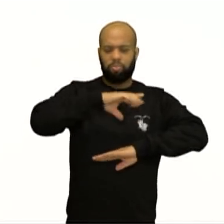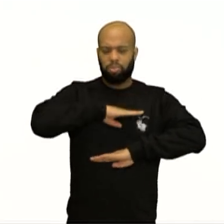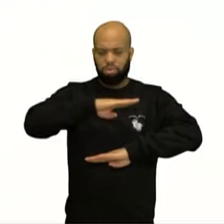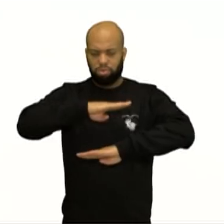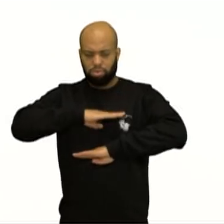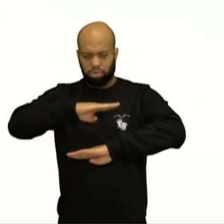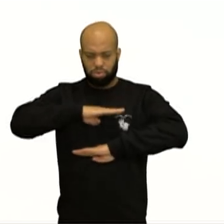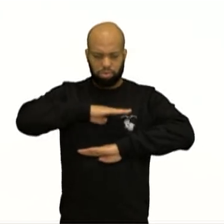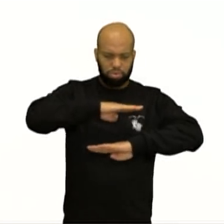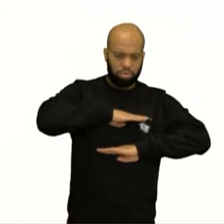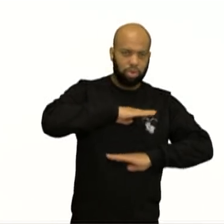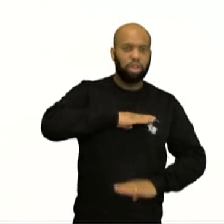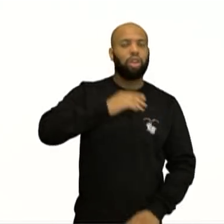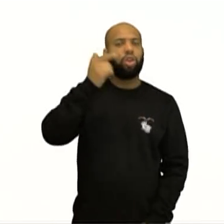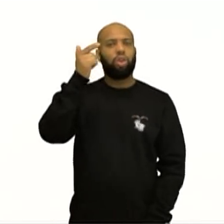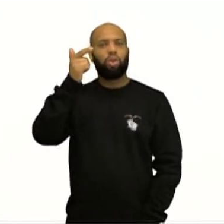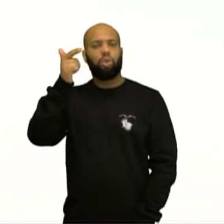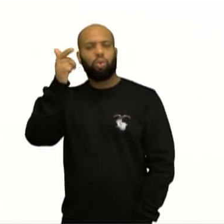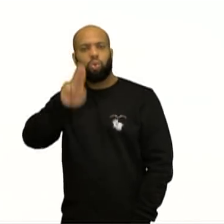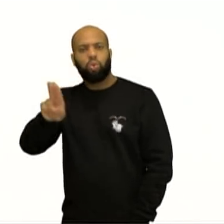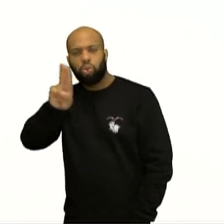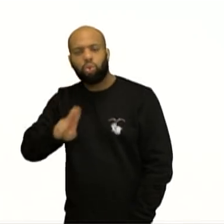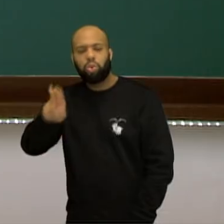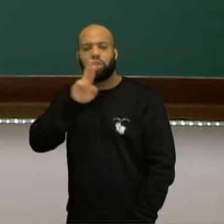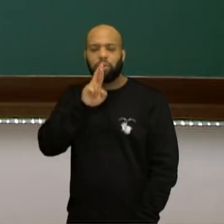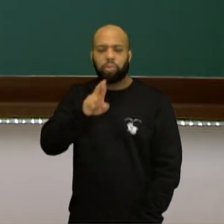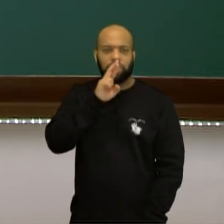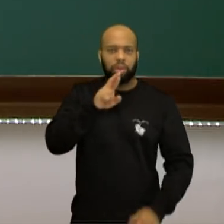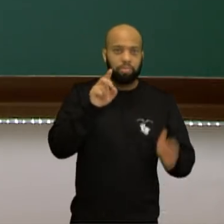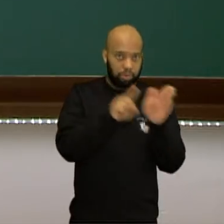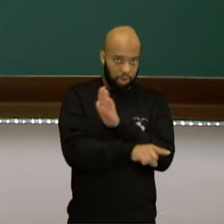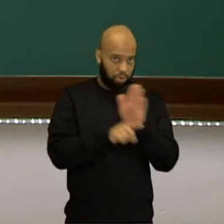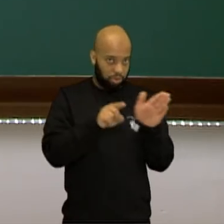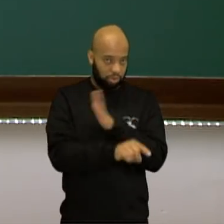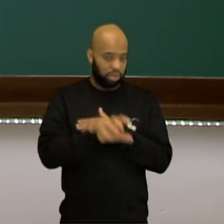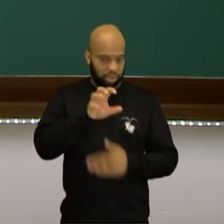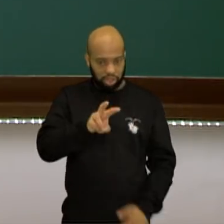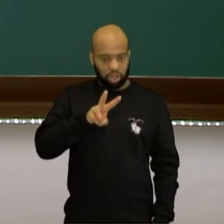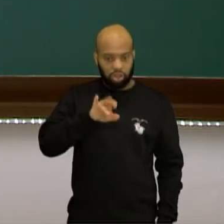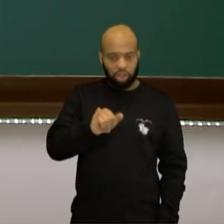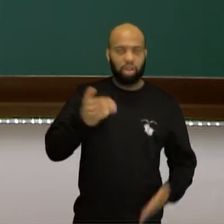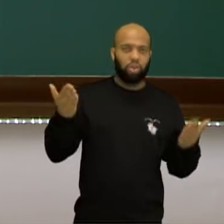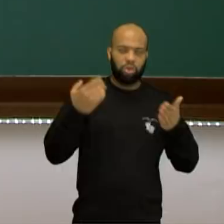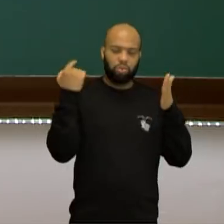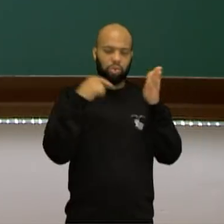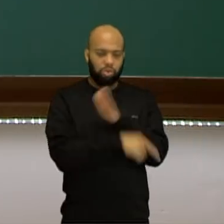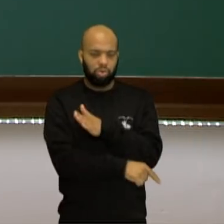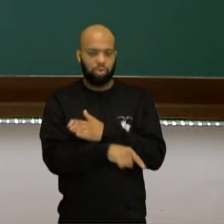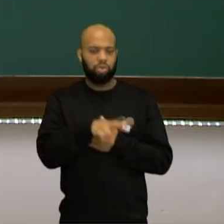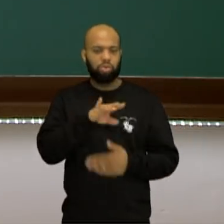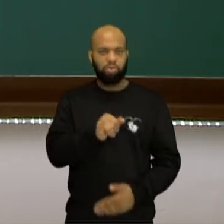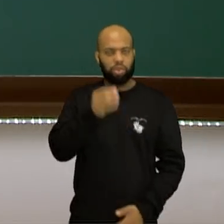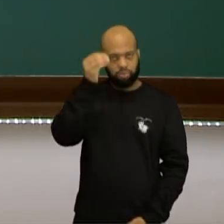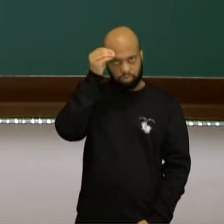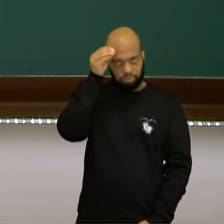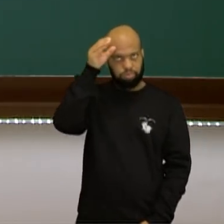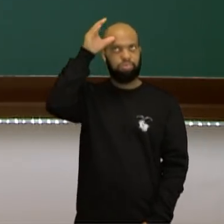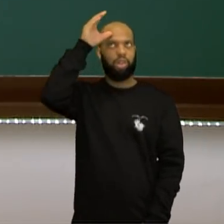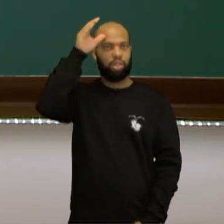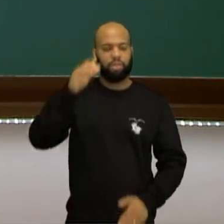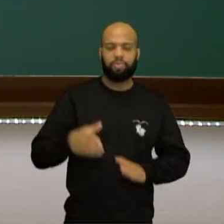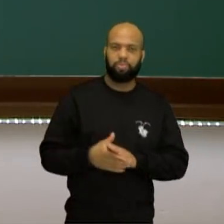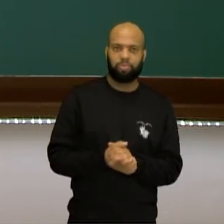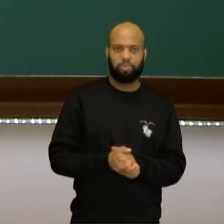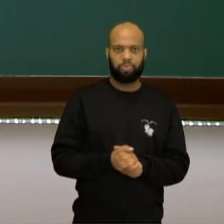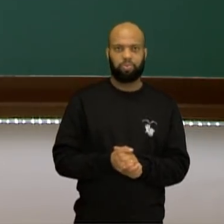já foram usados para resolver problemas com números inteiros? Hoje a gente vai ver mais alguns para reforçar essa ideia. E